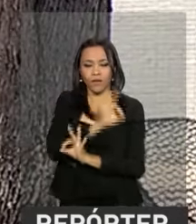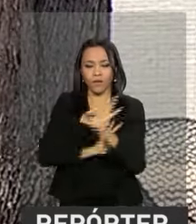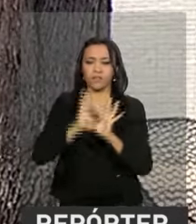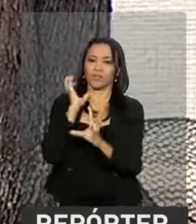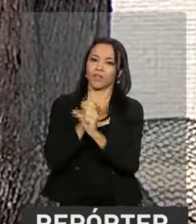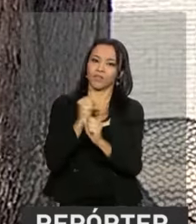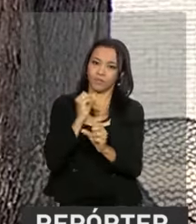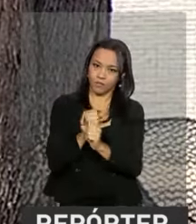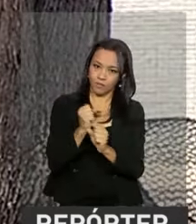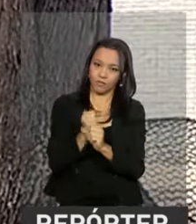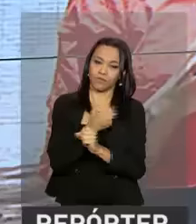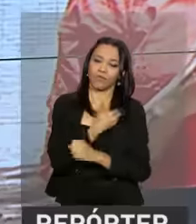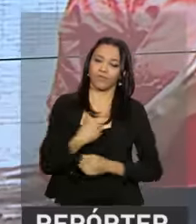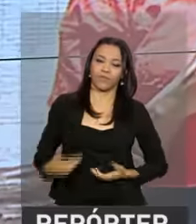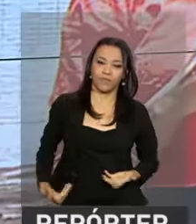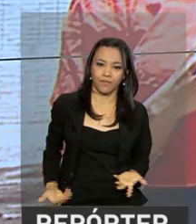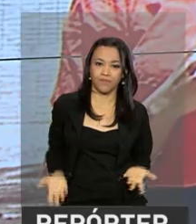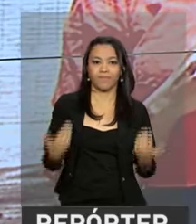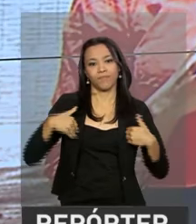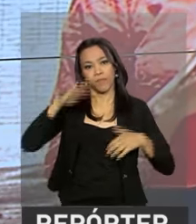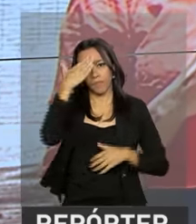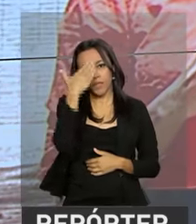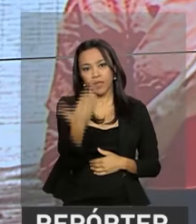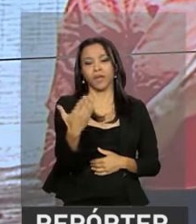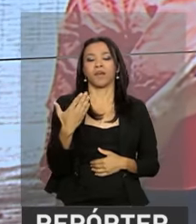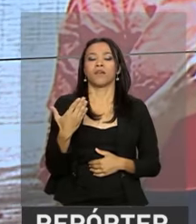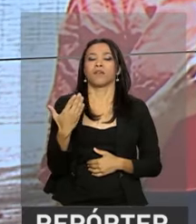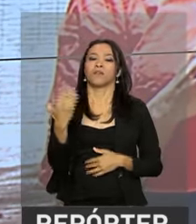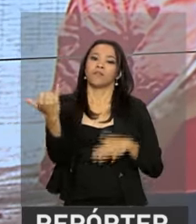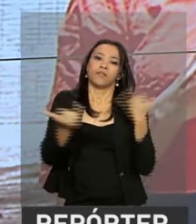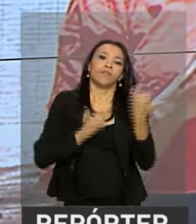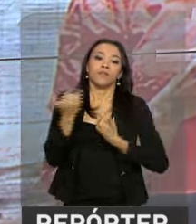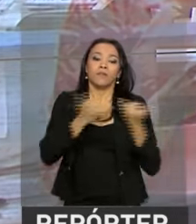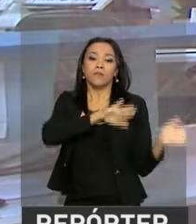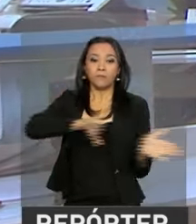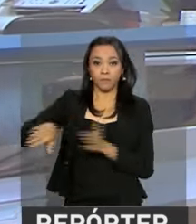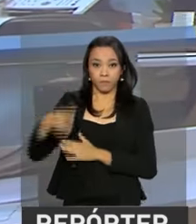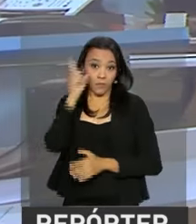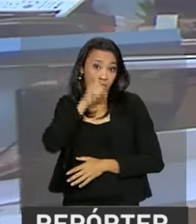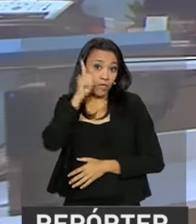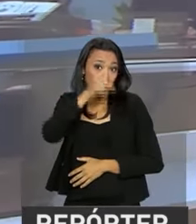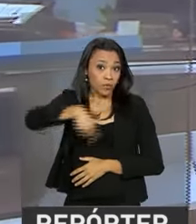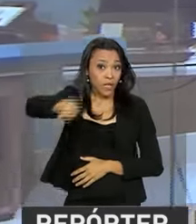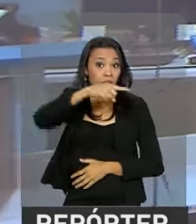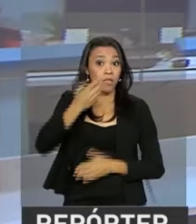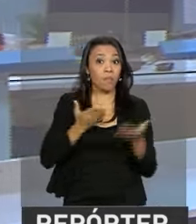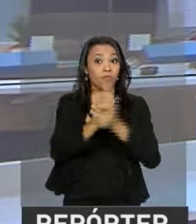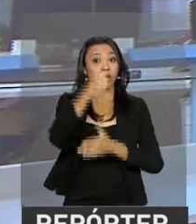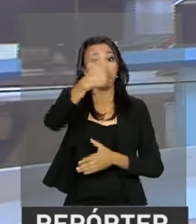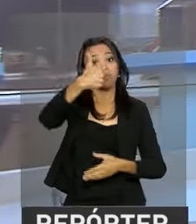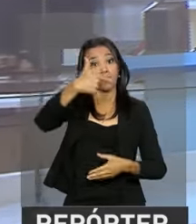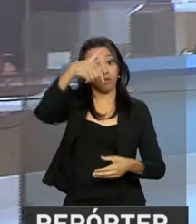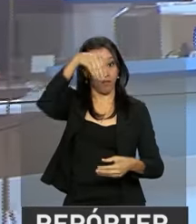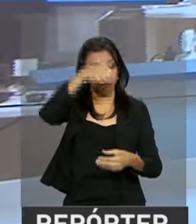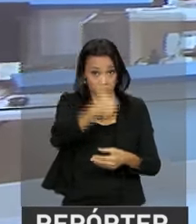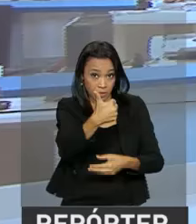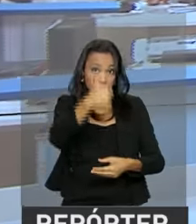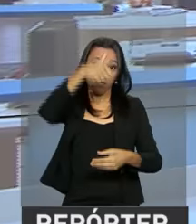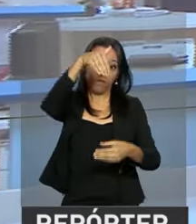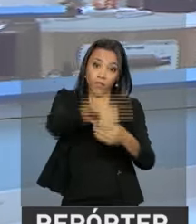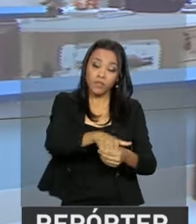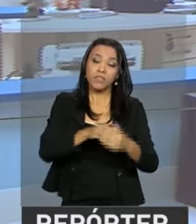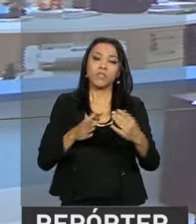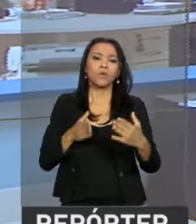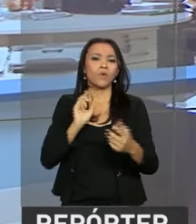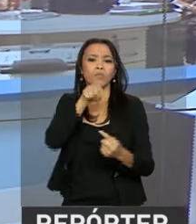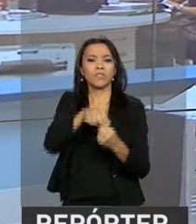dos gastos, Leandro. Obrigado, Gabi, pelas suas informações. E deputados aprovaram em primeiro turno a proposta que limita os gastos